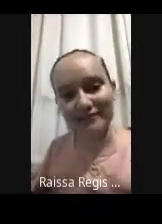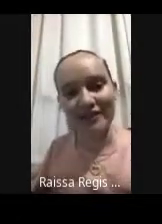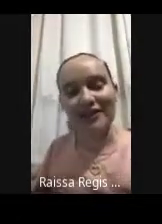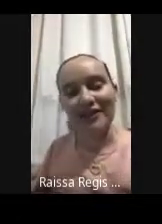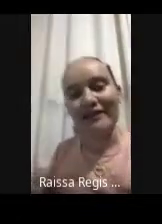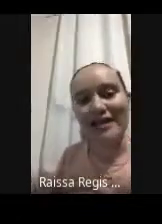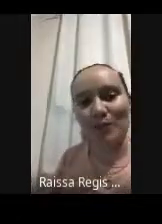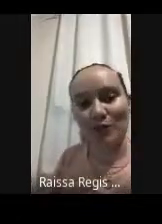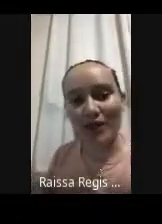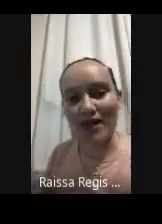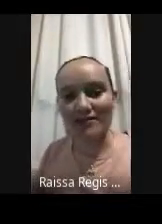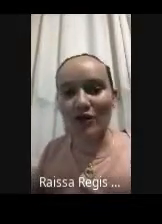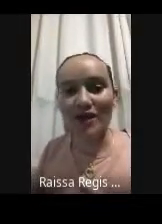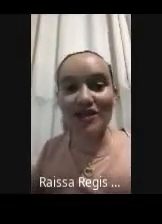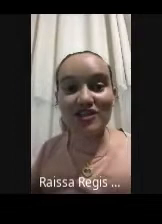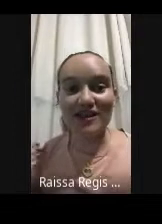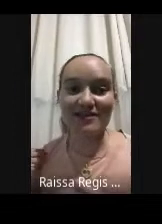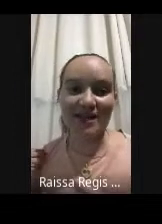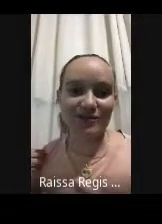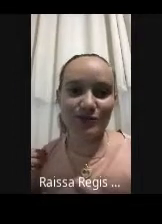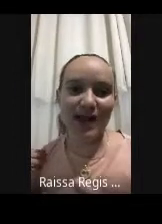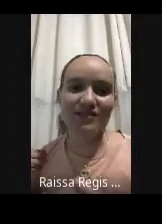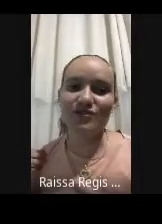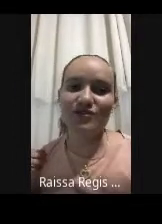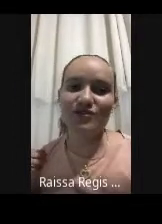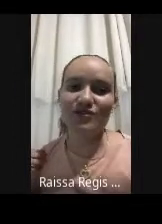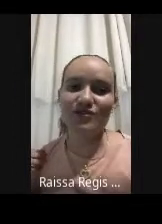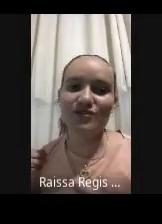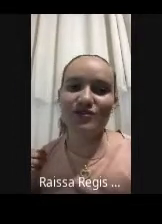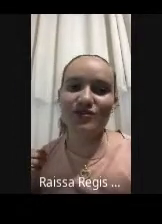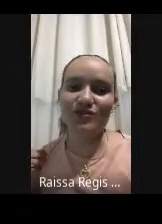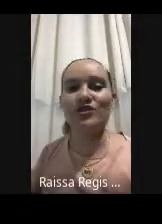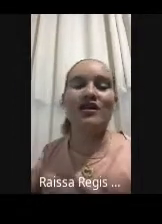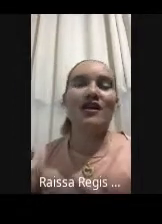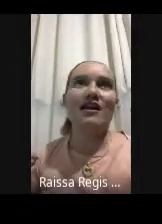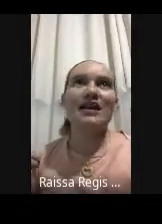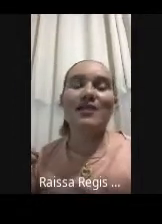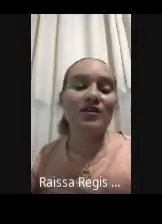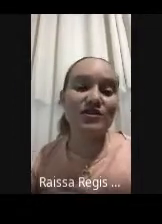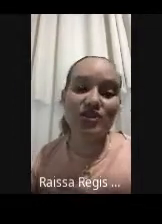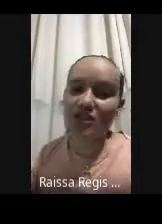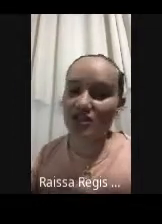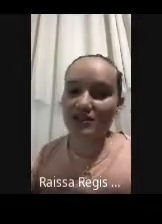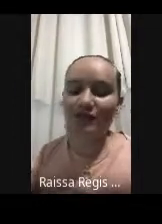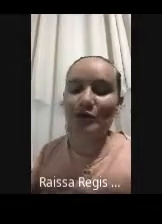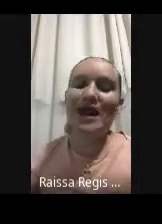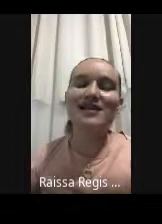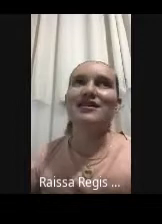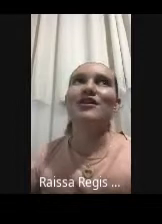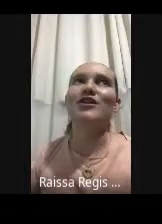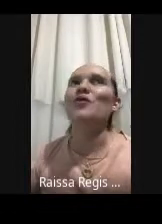escrita da língua portuguesa, como é que a gente teria acesso, né, à história que a gente tem hoje, saber que os indígenas